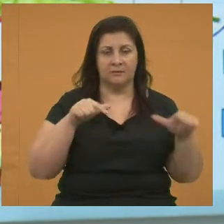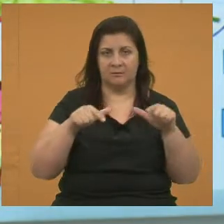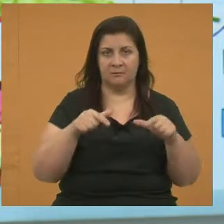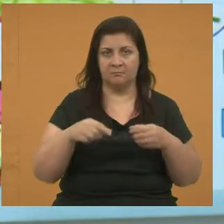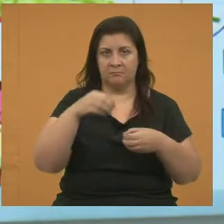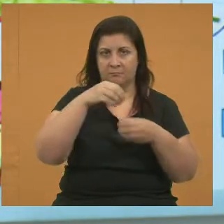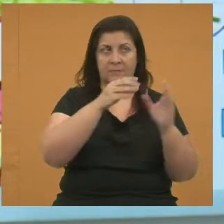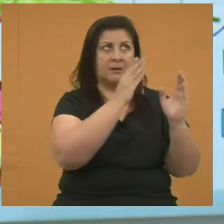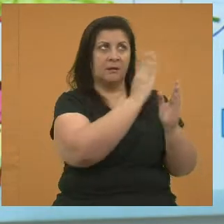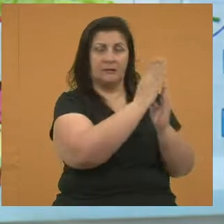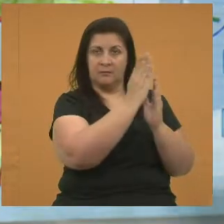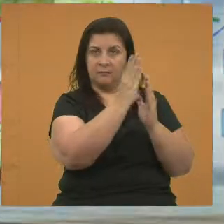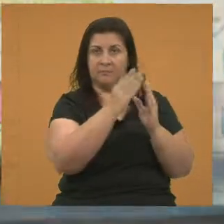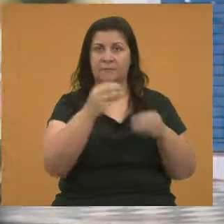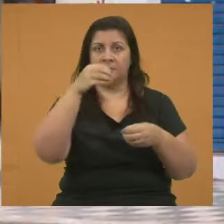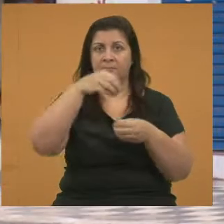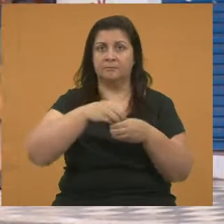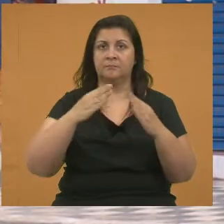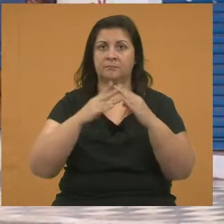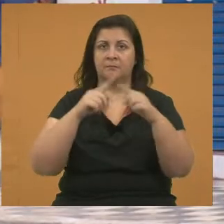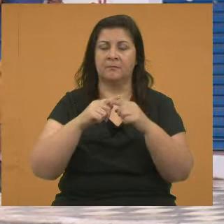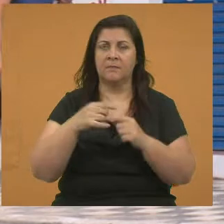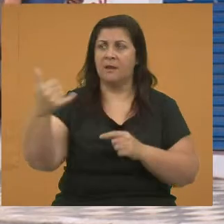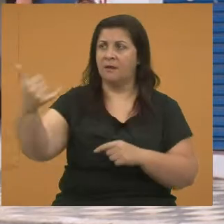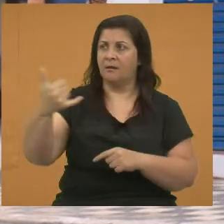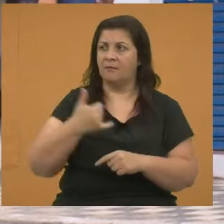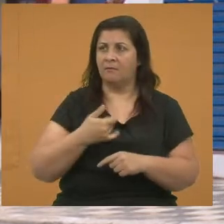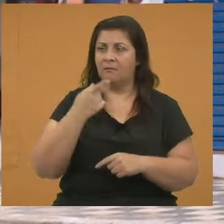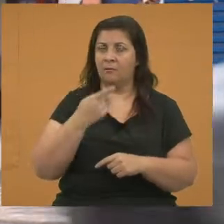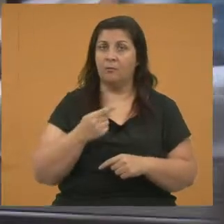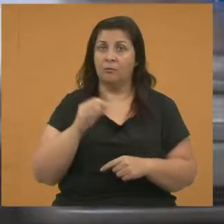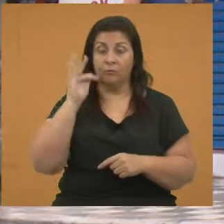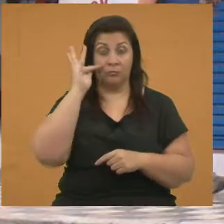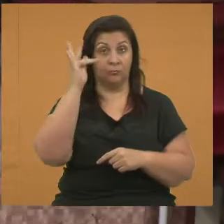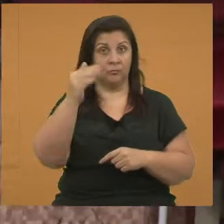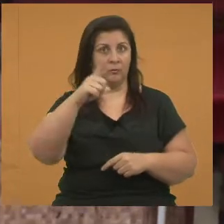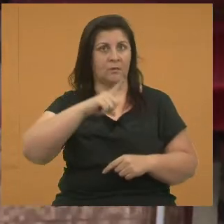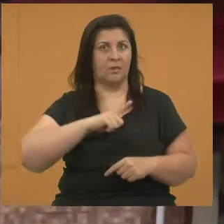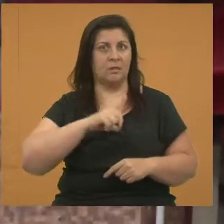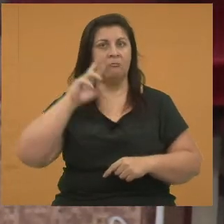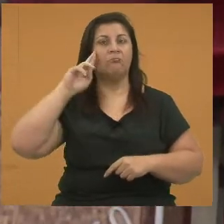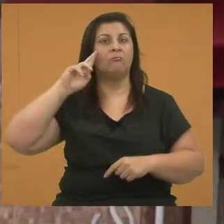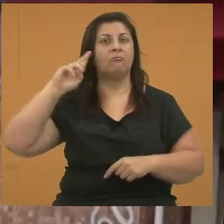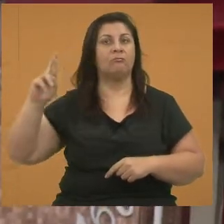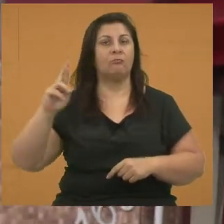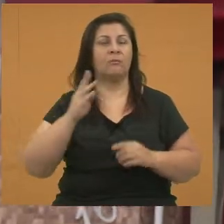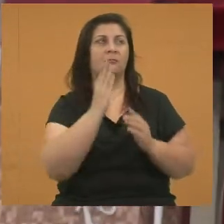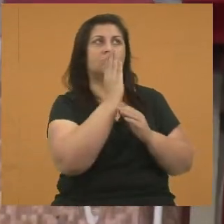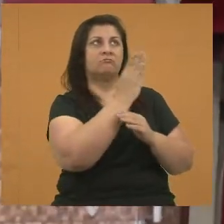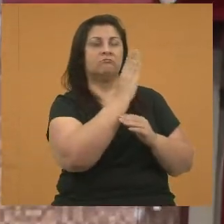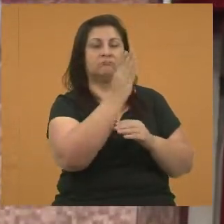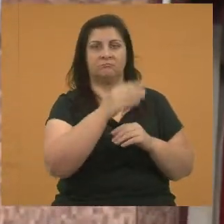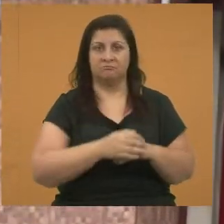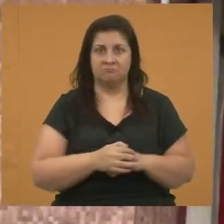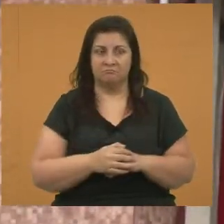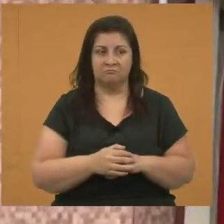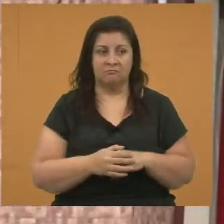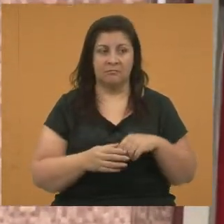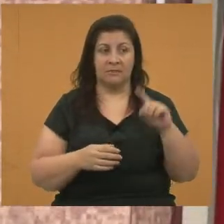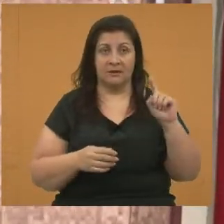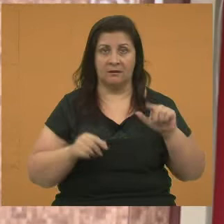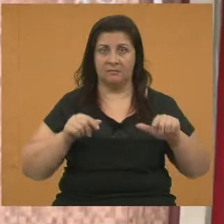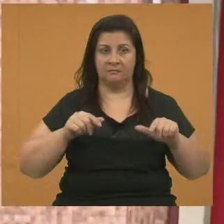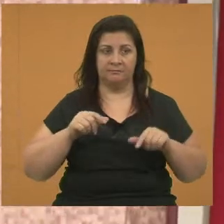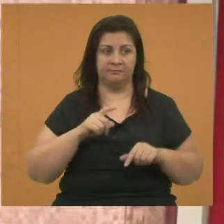dia ela teria sua própria livraria. E perceba o seguinte: hoje, com 11 anos no comércio, Eu posso dizer que